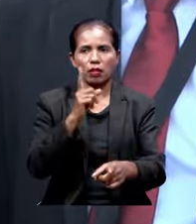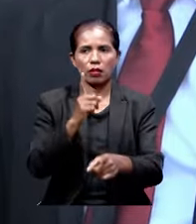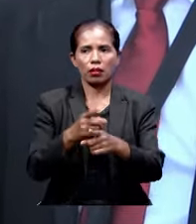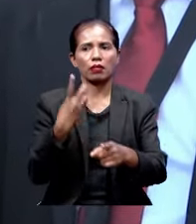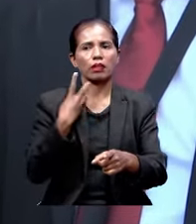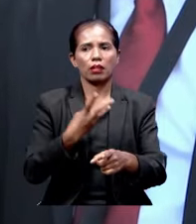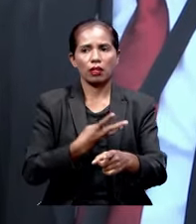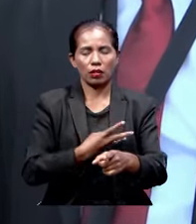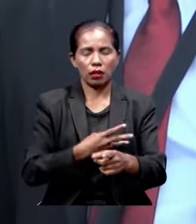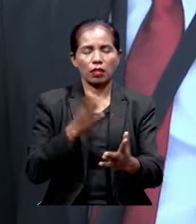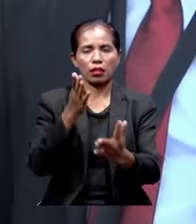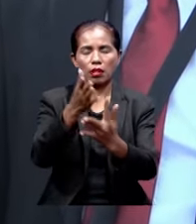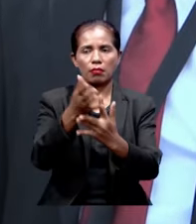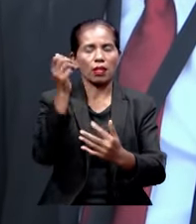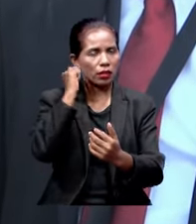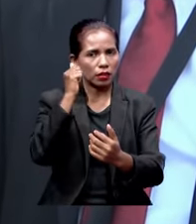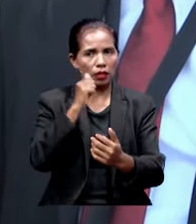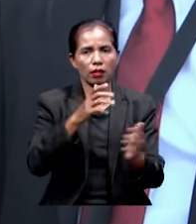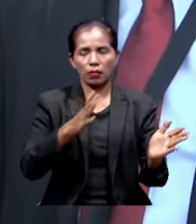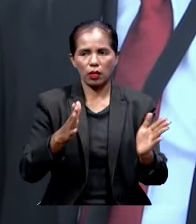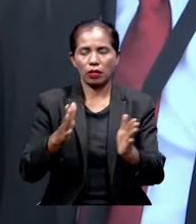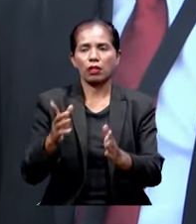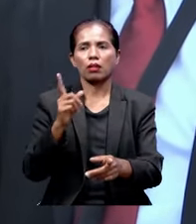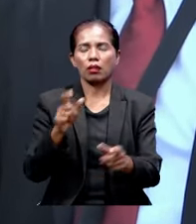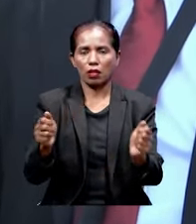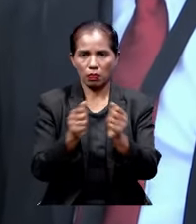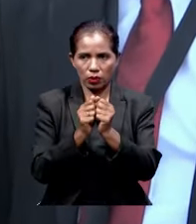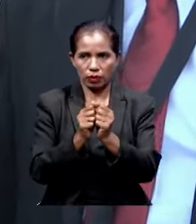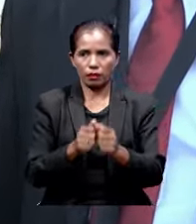ter adesão para a ASEAN então para o processo rua lá o Hamutuk.